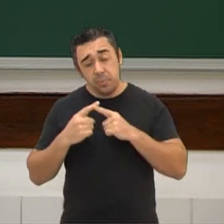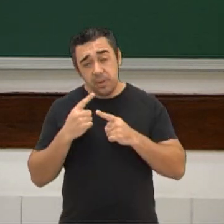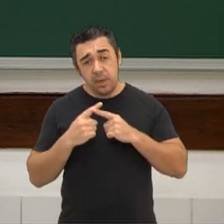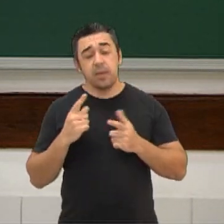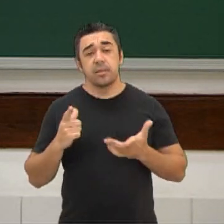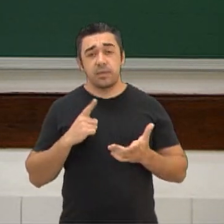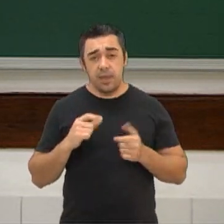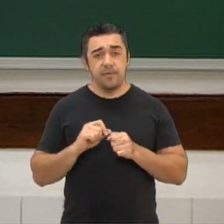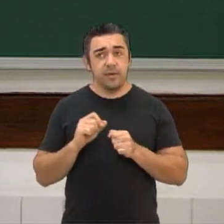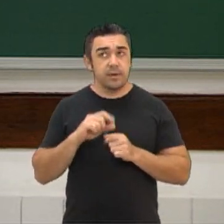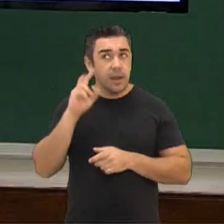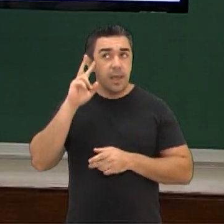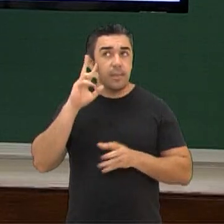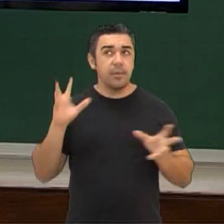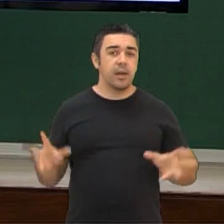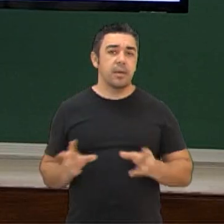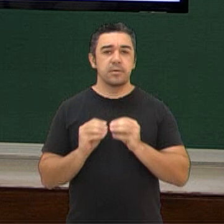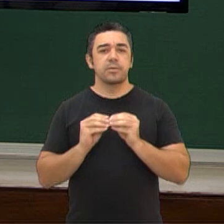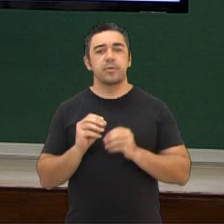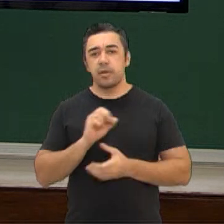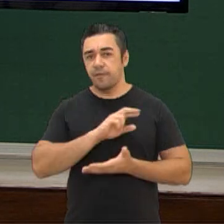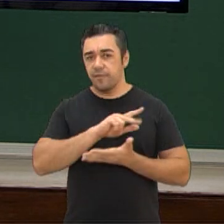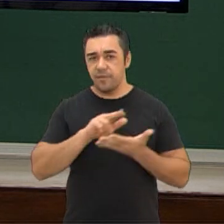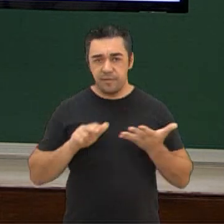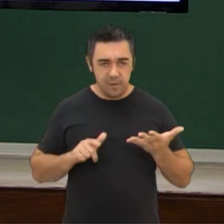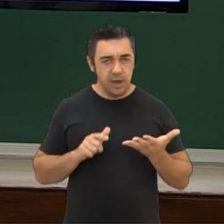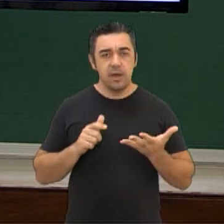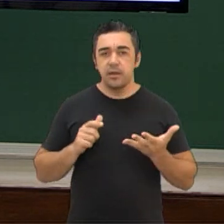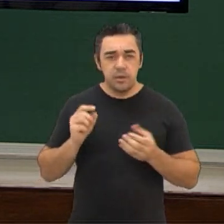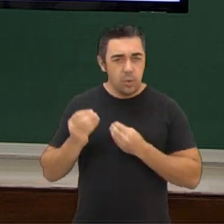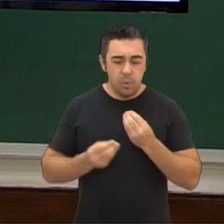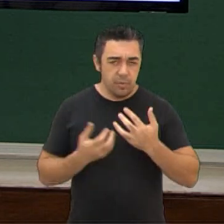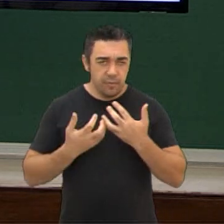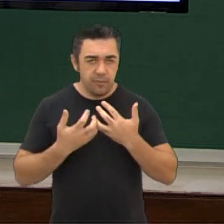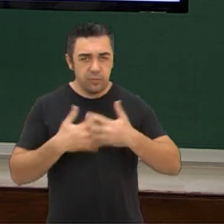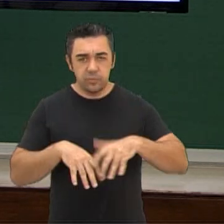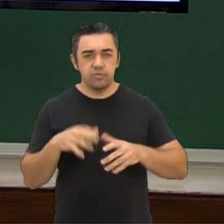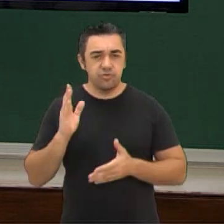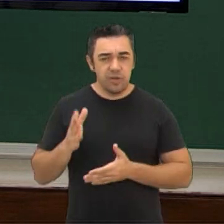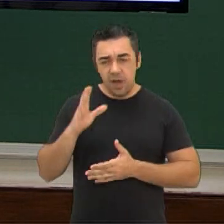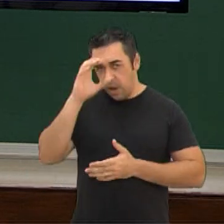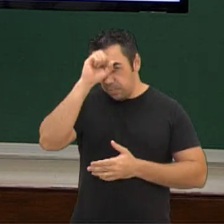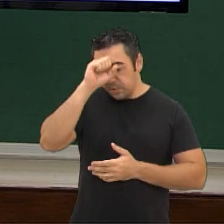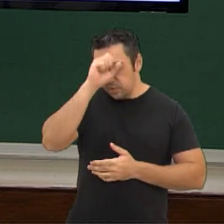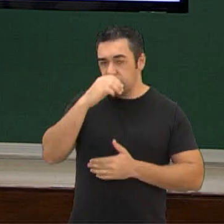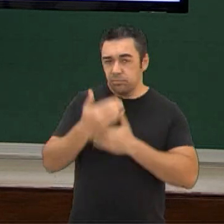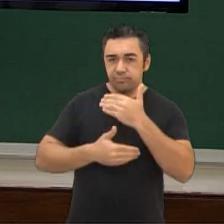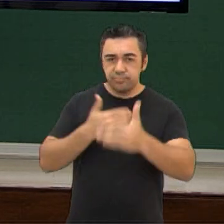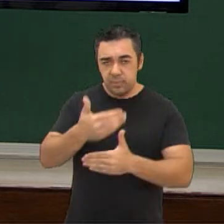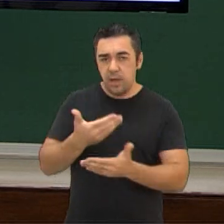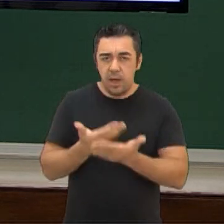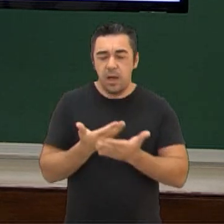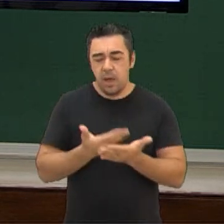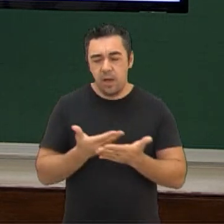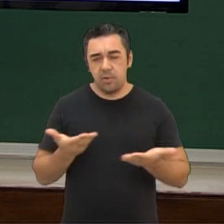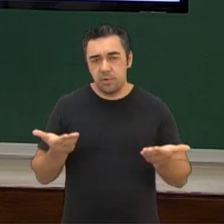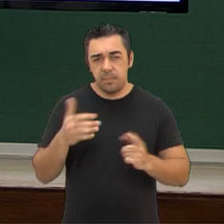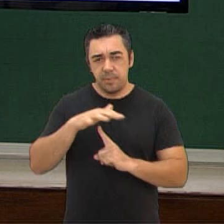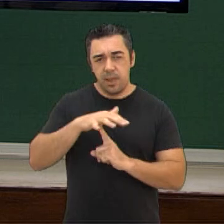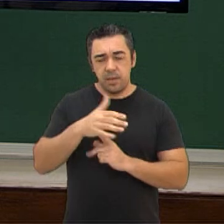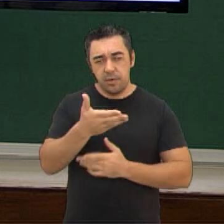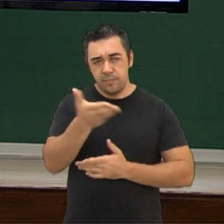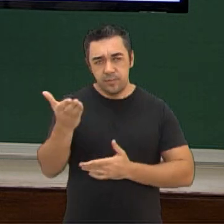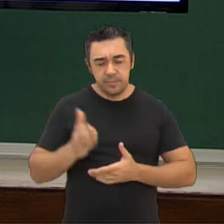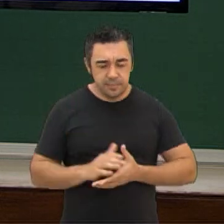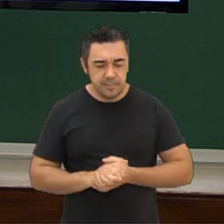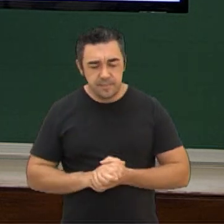porque, né, a gente faz um remember aí de várias funções que nós trabalhamos já ao longo do Aula Paraná com vocês, né?